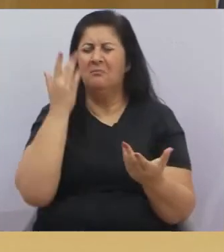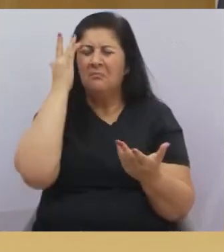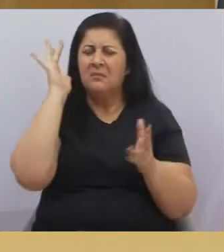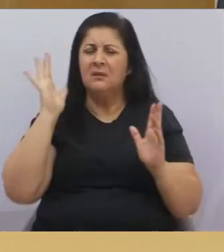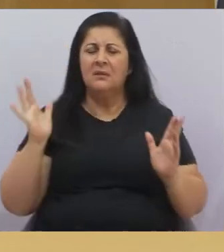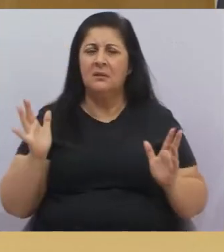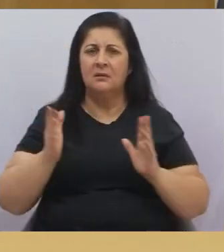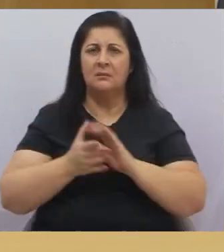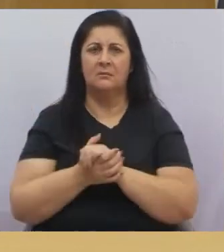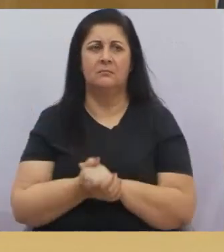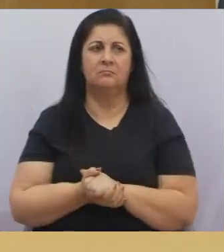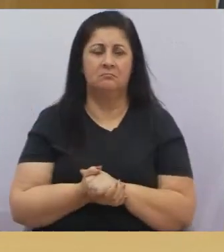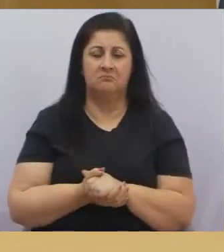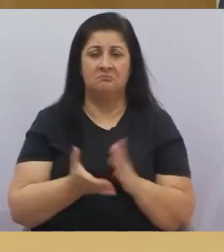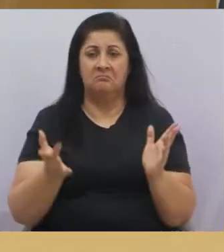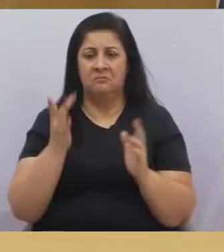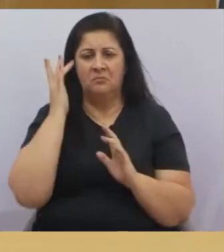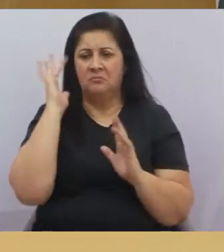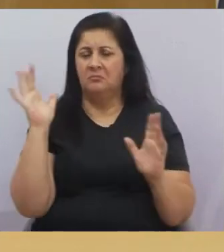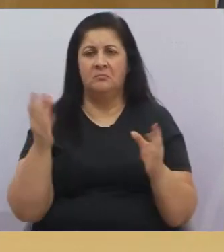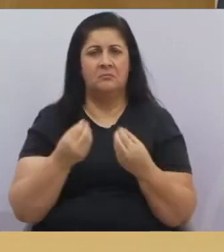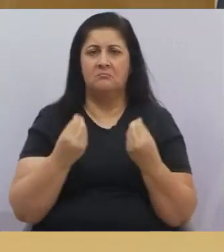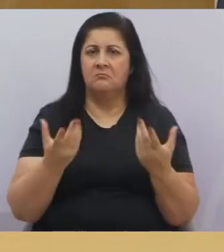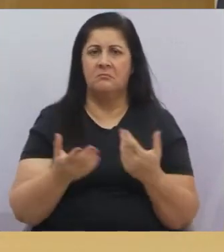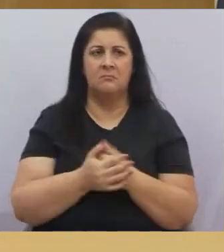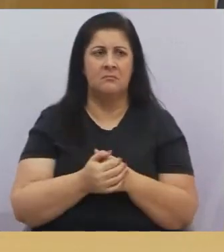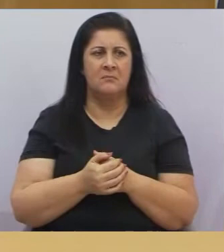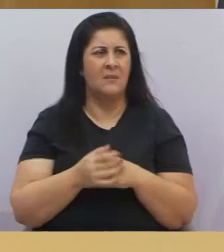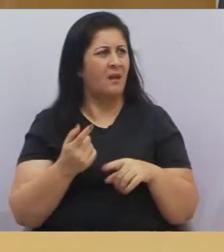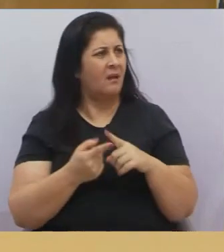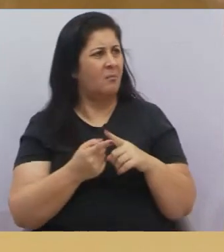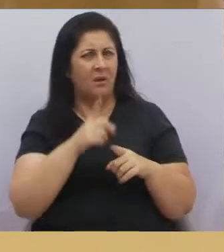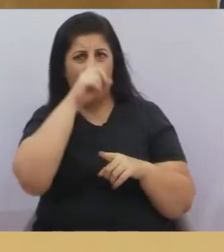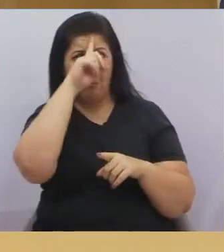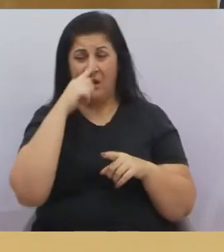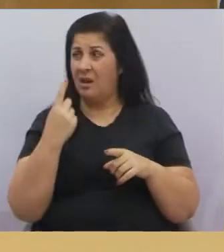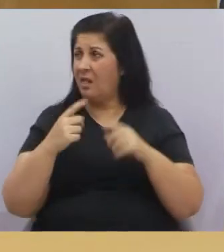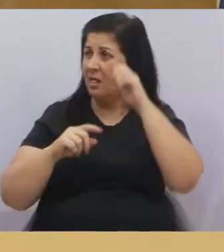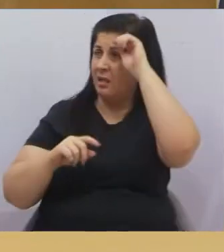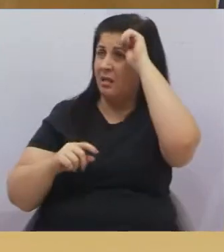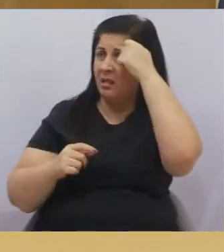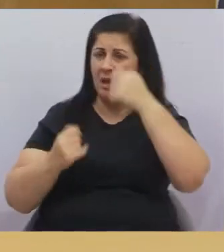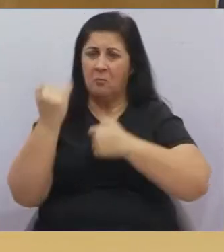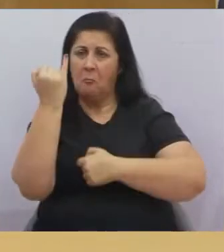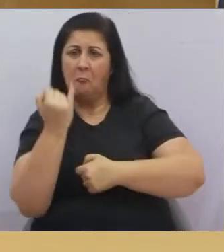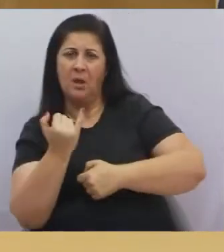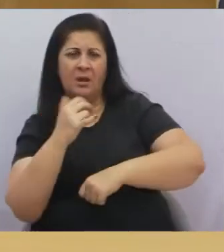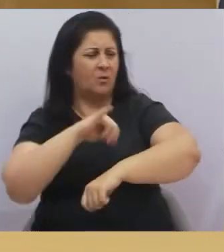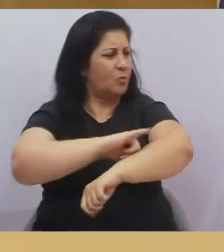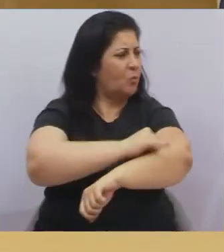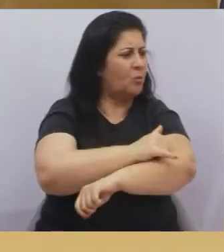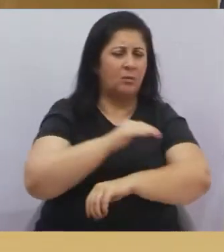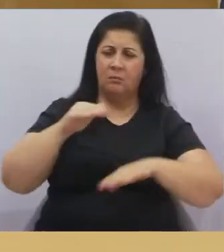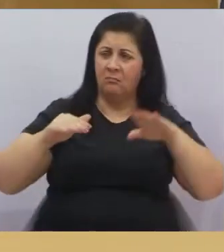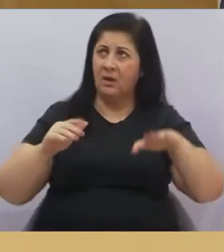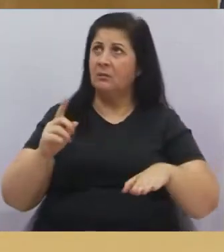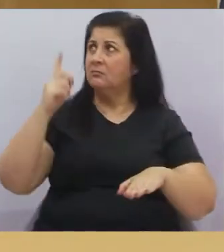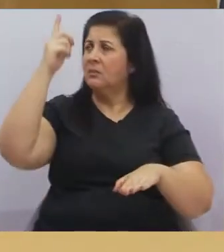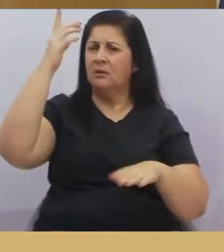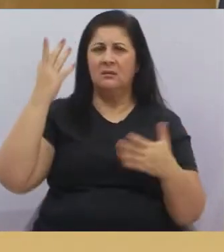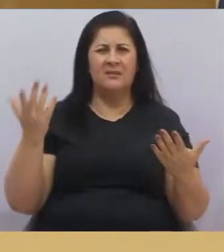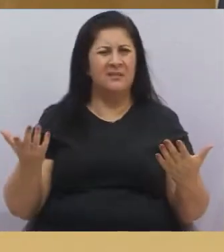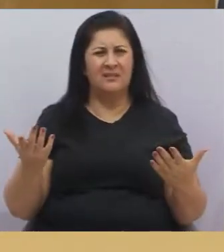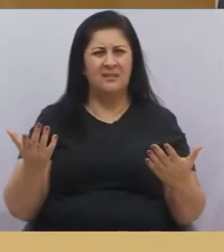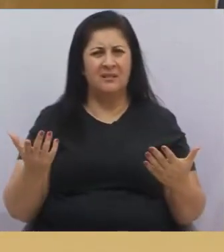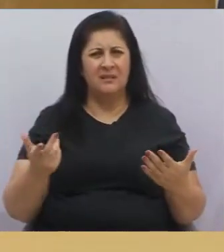Então, eu acho que eu vivo, sei, né? O outro porque é amarelo, outro que é branco, outro que é negro, outro que é magro, outro que é gordo, outro que é baixo, que outro é alto,